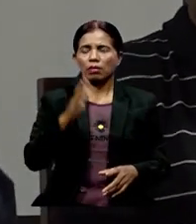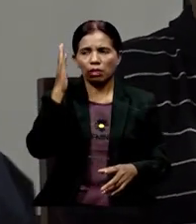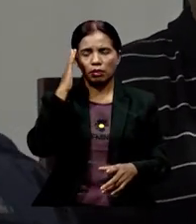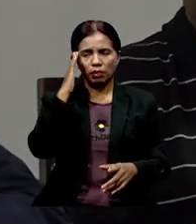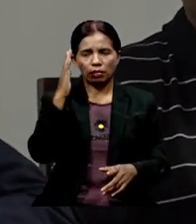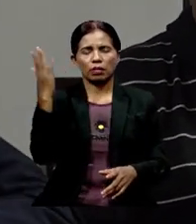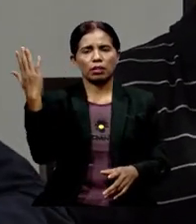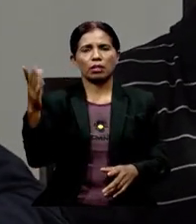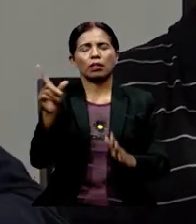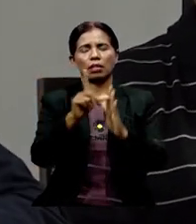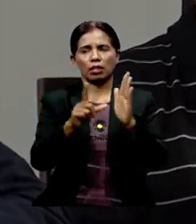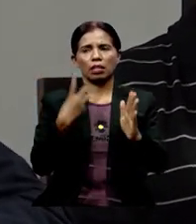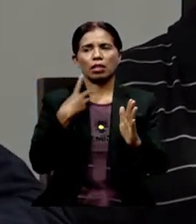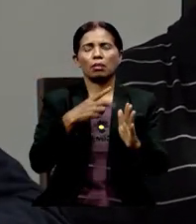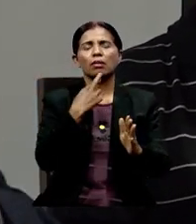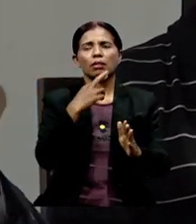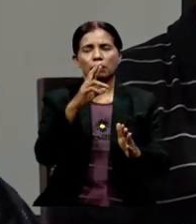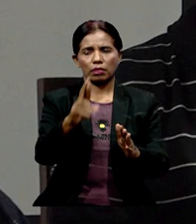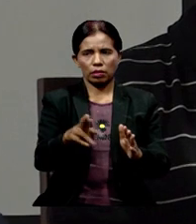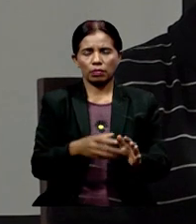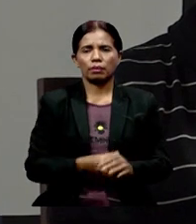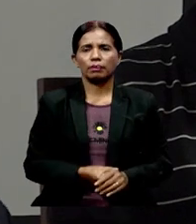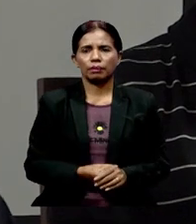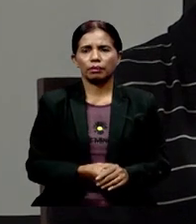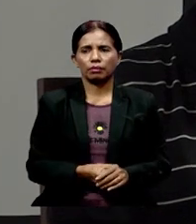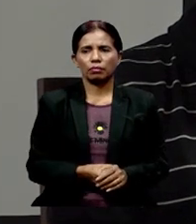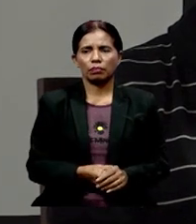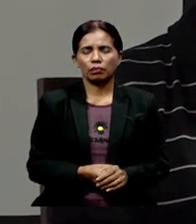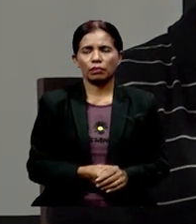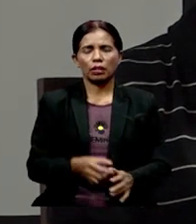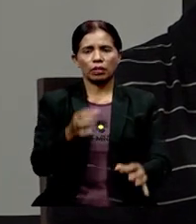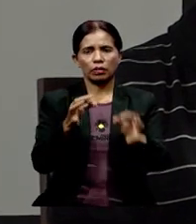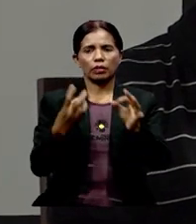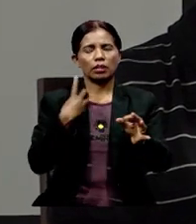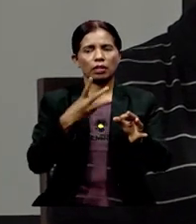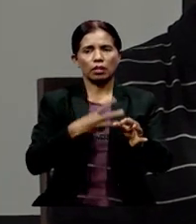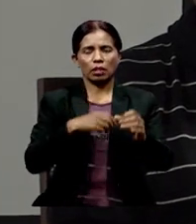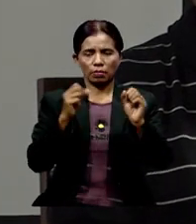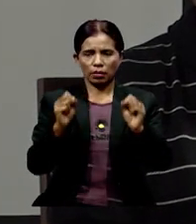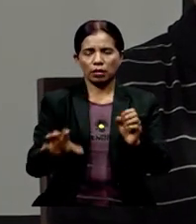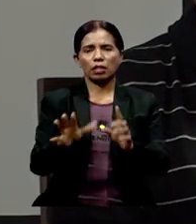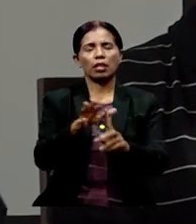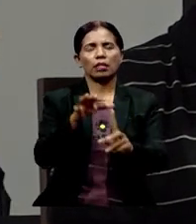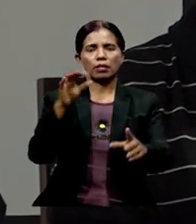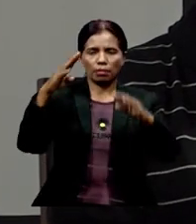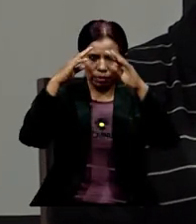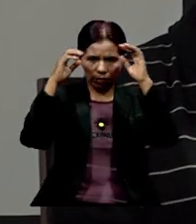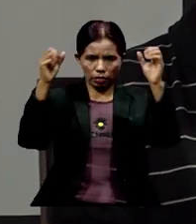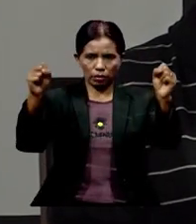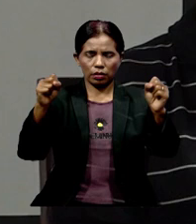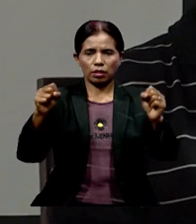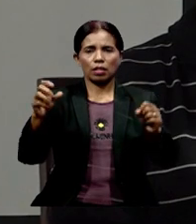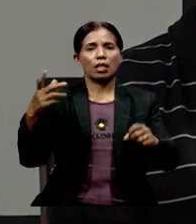o contexto, né? A minha recomendação, né? Ato, né? Se a tabela aplica a eleição presidencial,